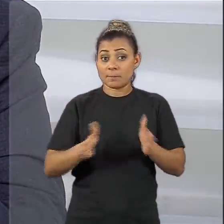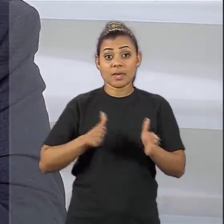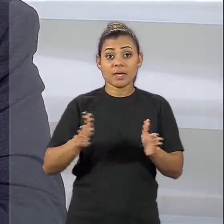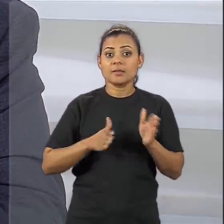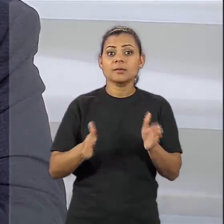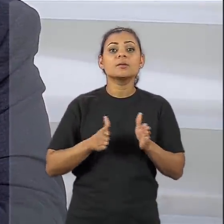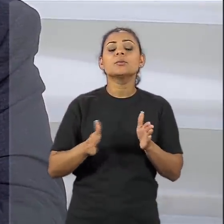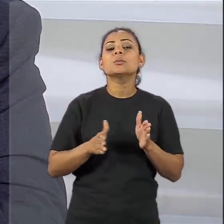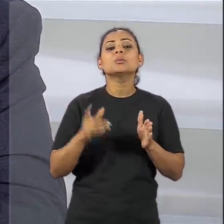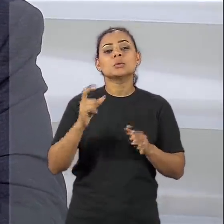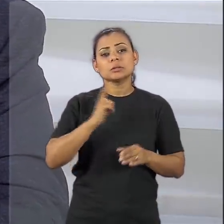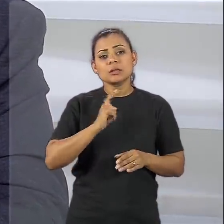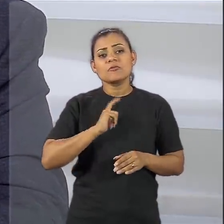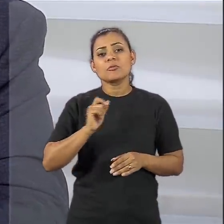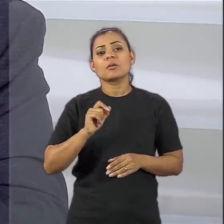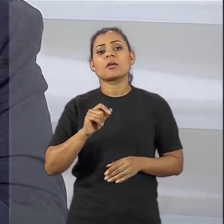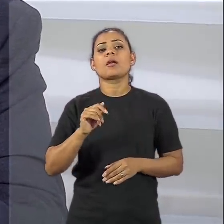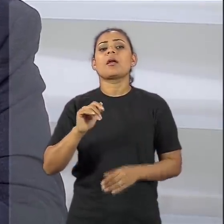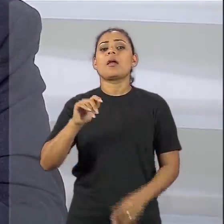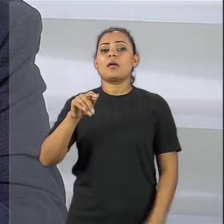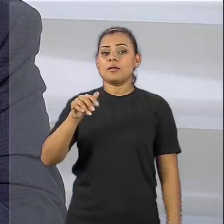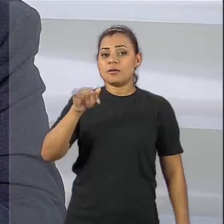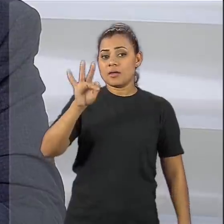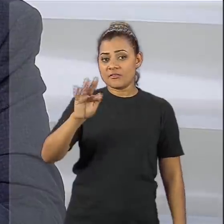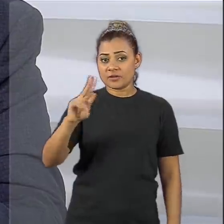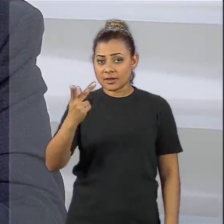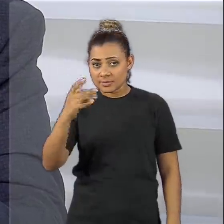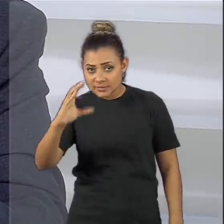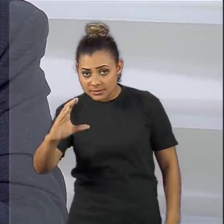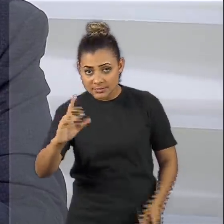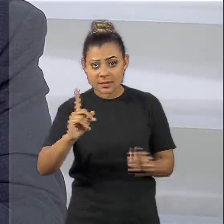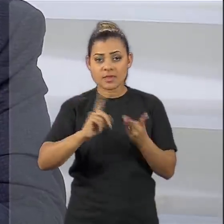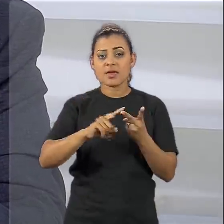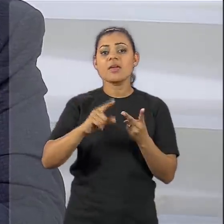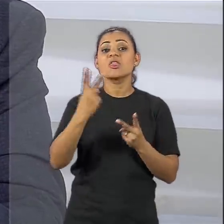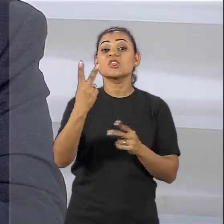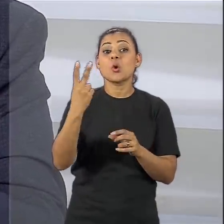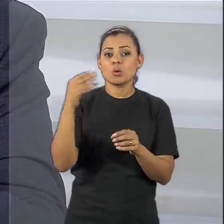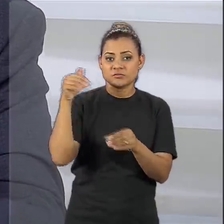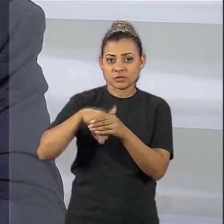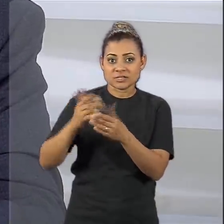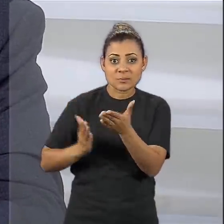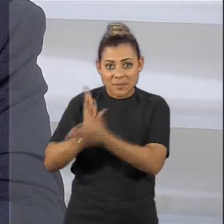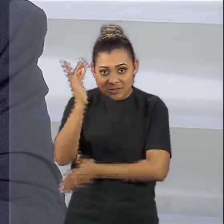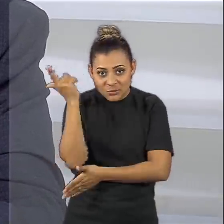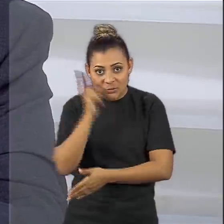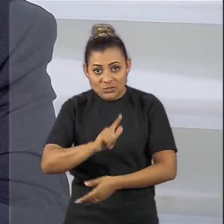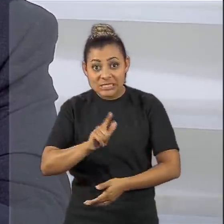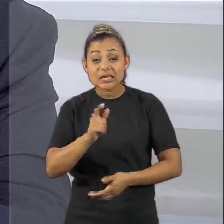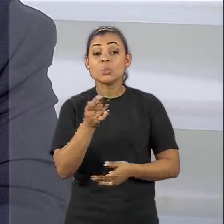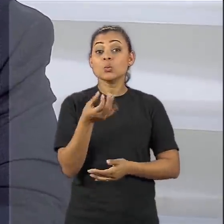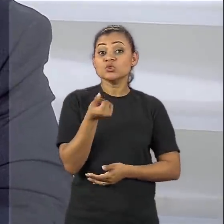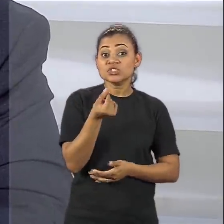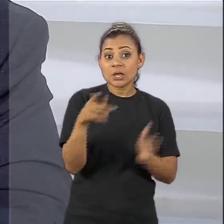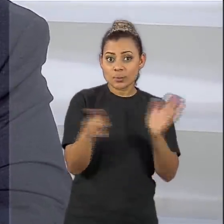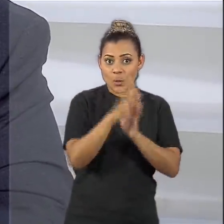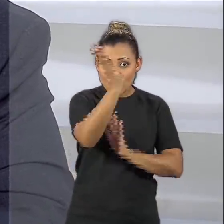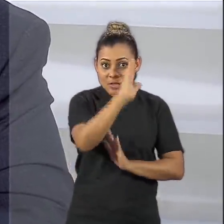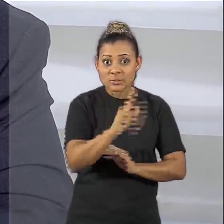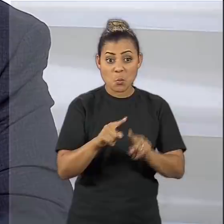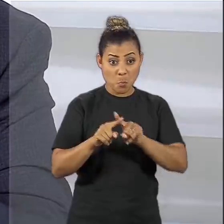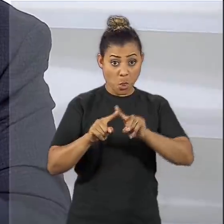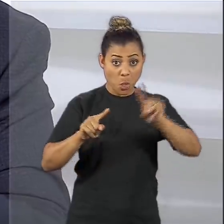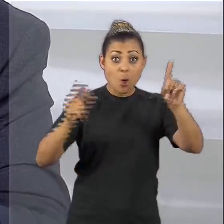tenhamos eleito Fernando Henrique por 2 anos, 2 mandatos, que conseguiu estabilizar a moeda do país, tenhamos